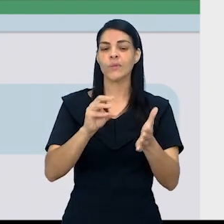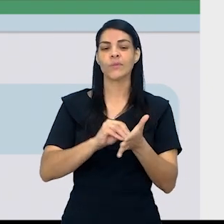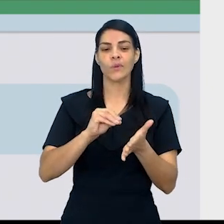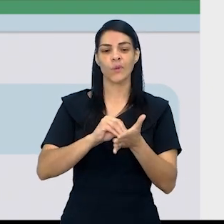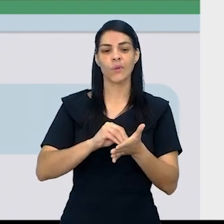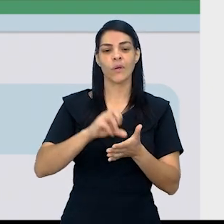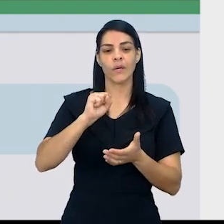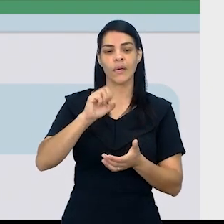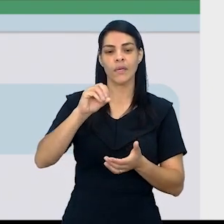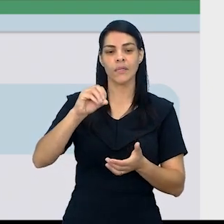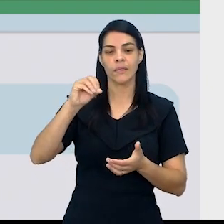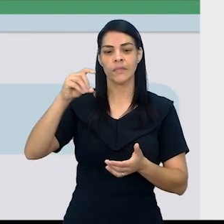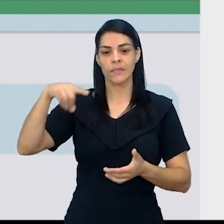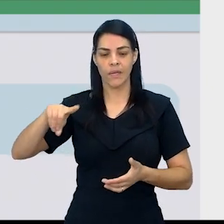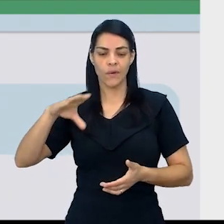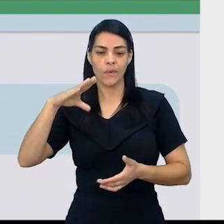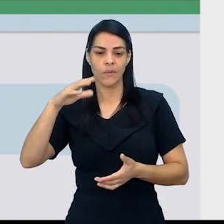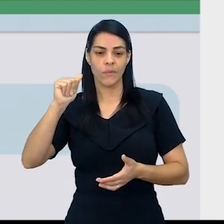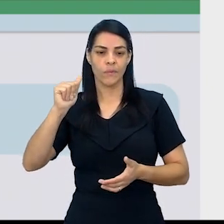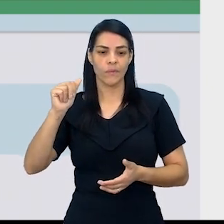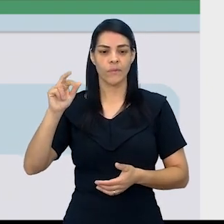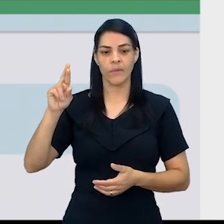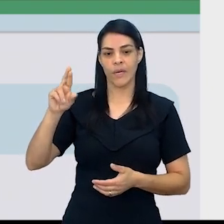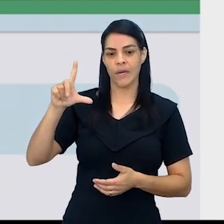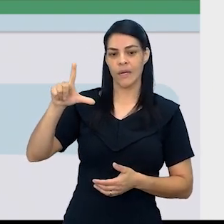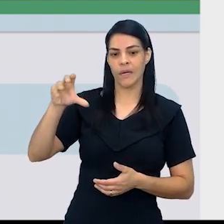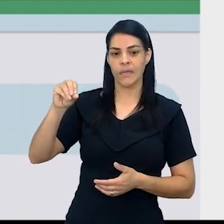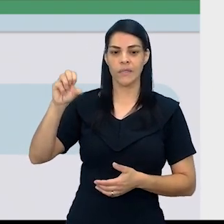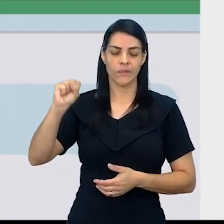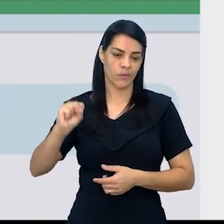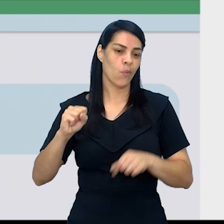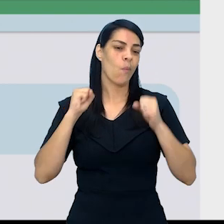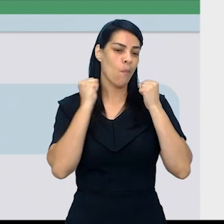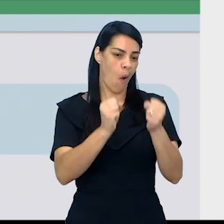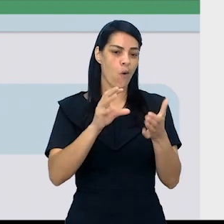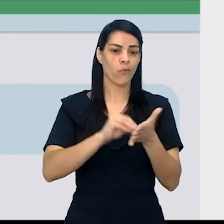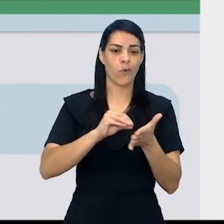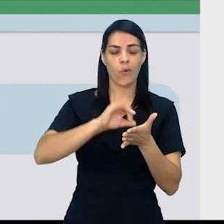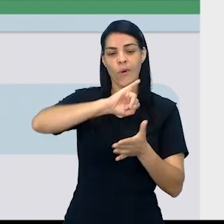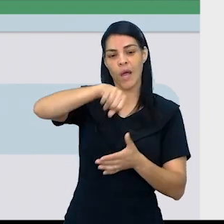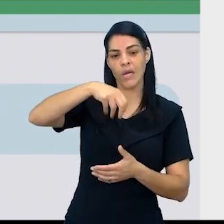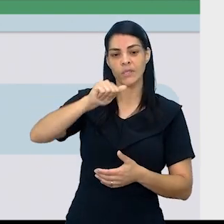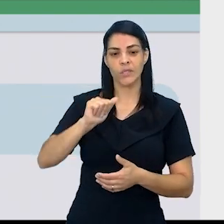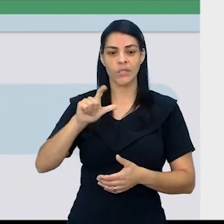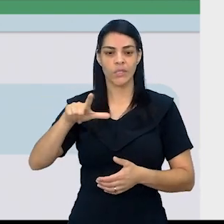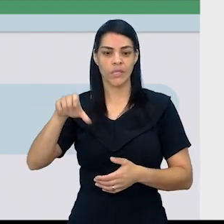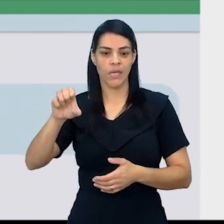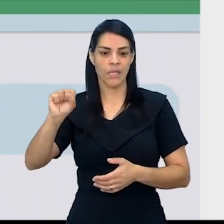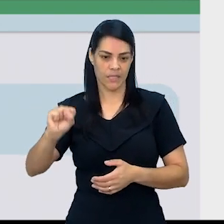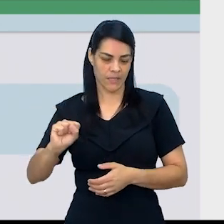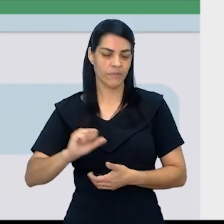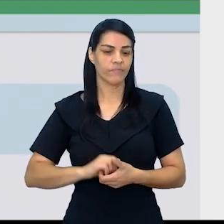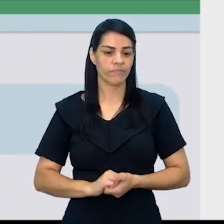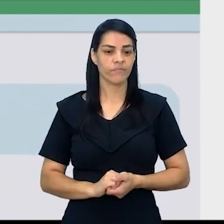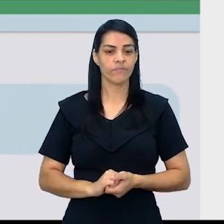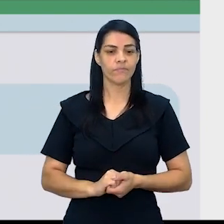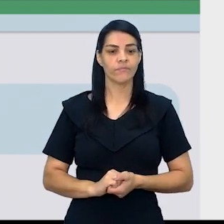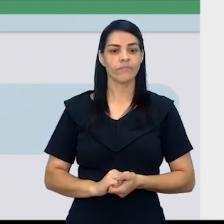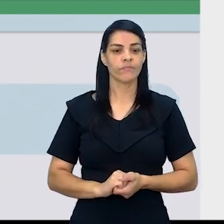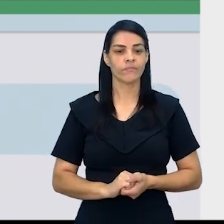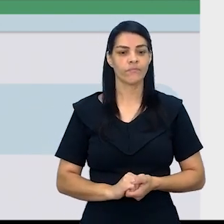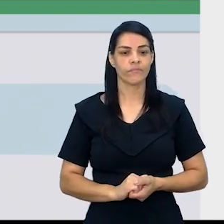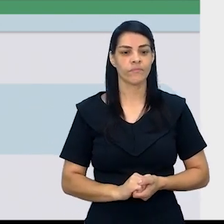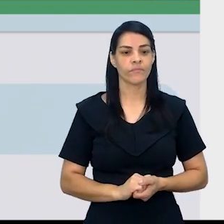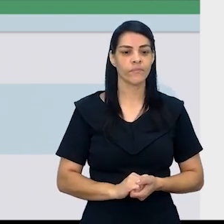convidadas de ser convidado de São Carlos posso também colocar Jales é que já diz a gente já apresentou então eu vou colocar São